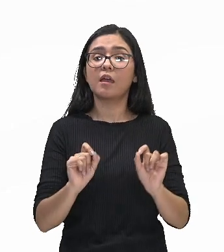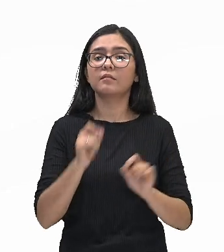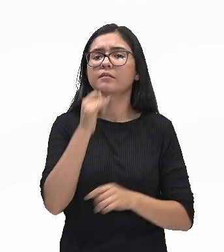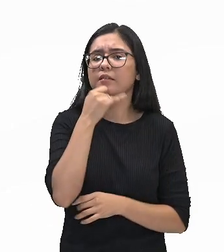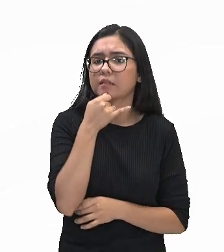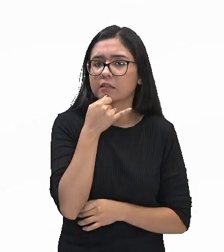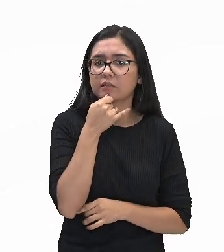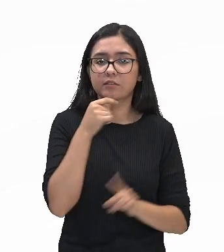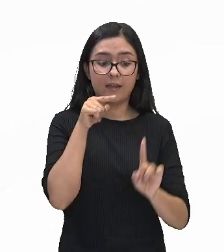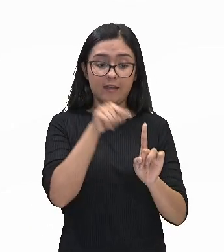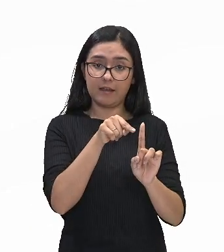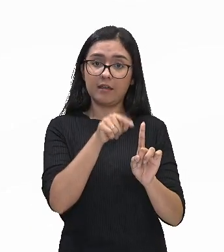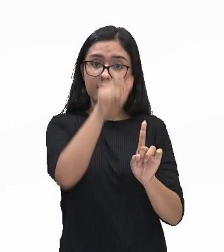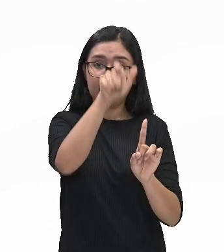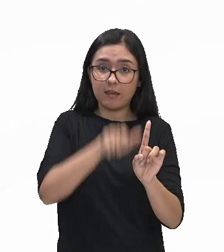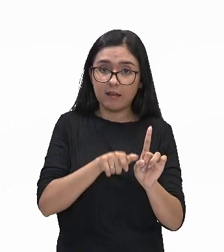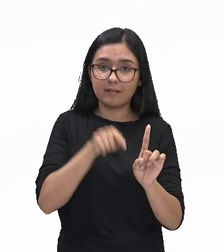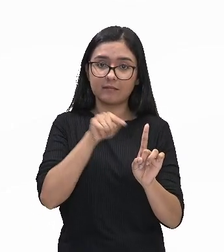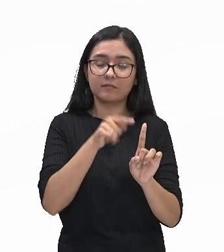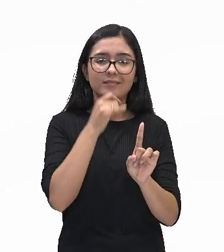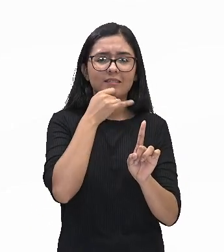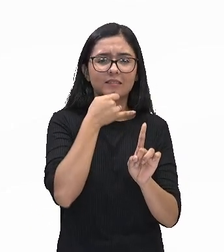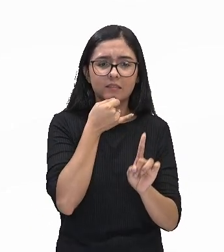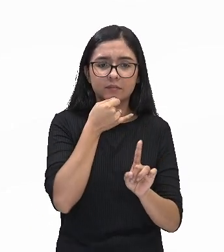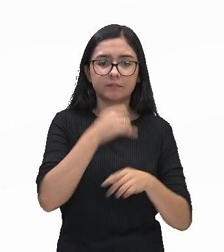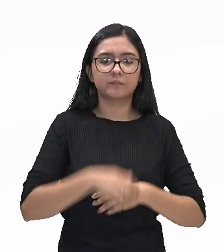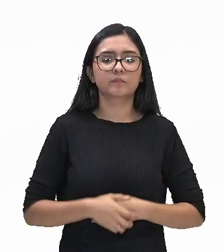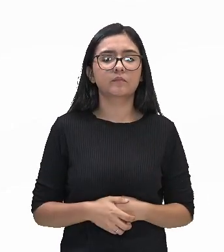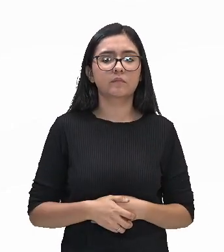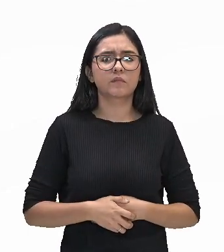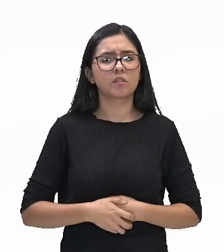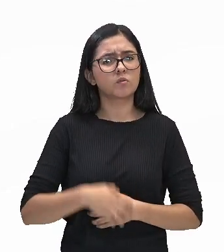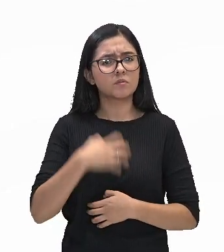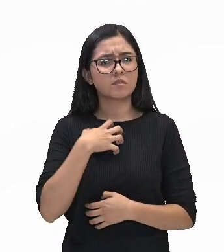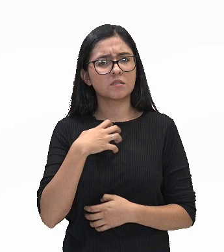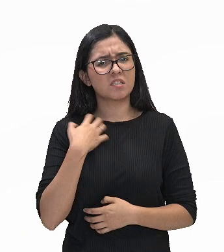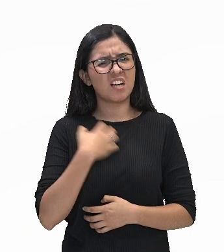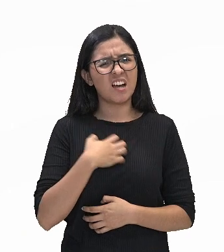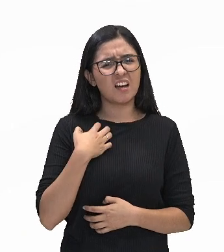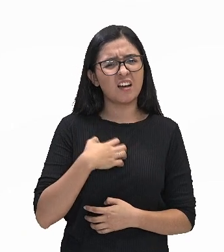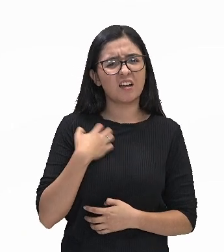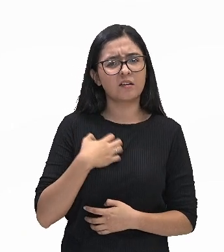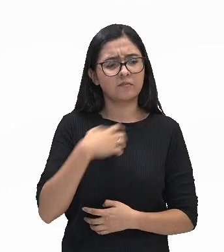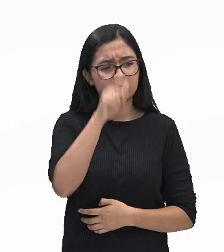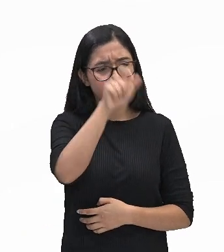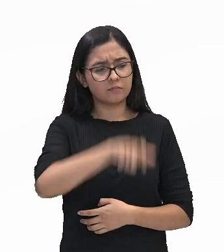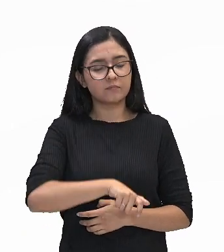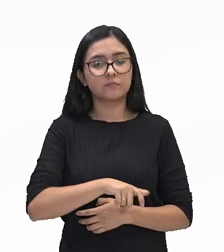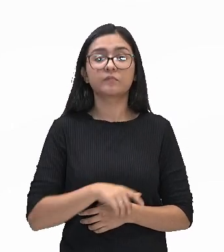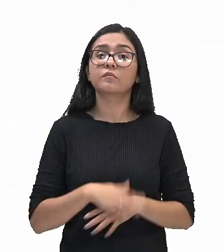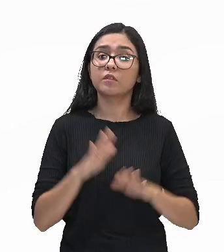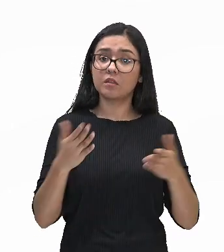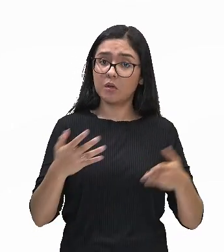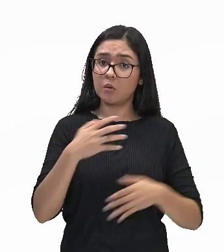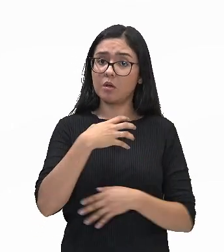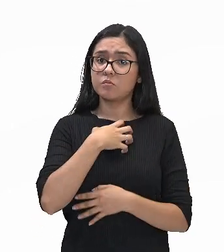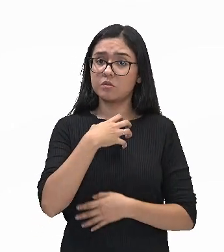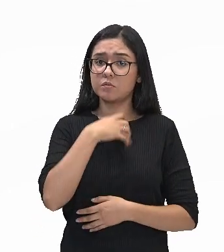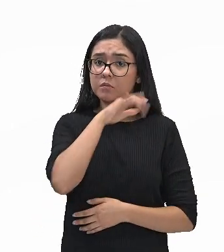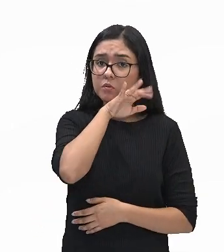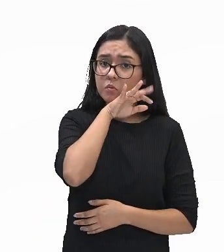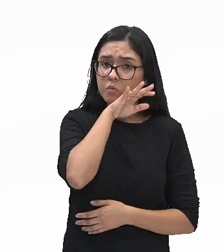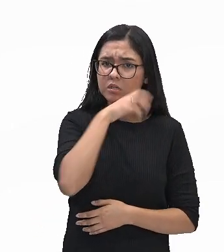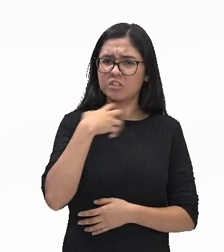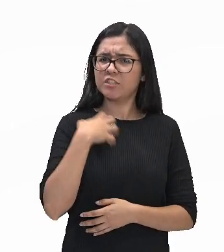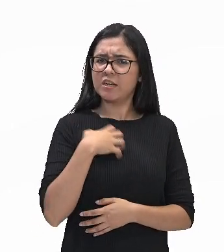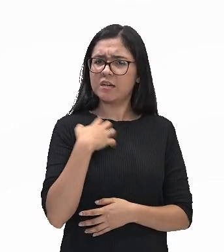está falando? O emissor. Estou sentindo muita raiva dele. Também é um sentimento ruim, de raiva,